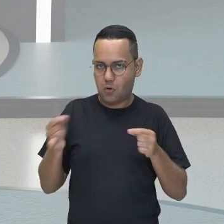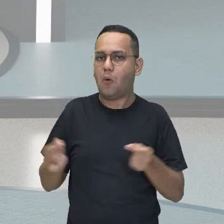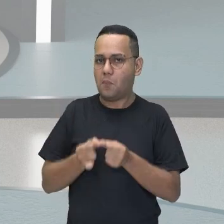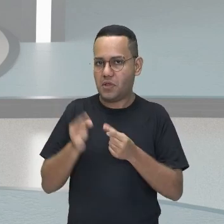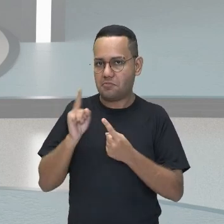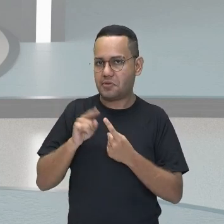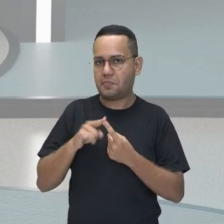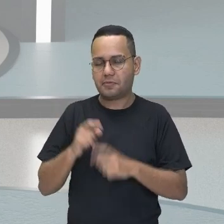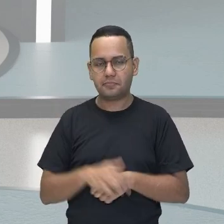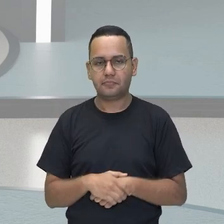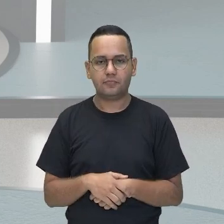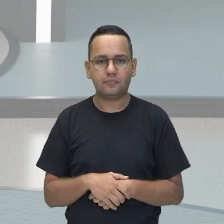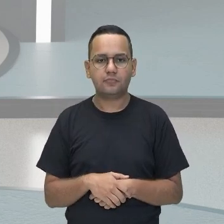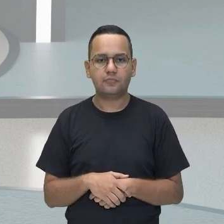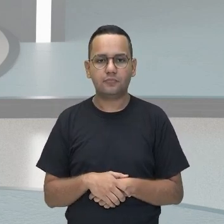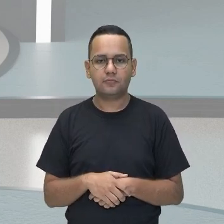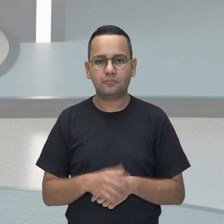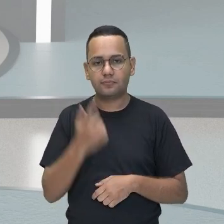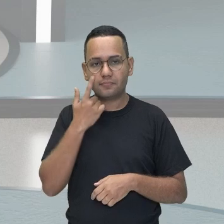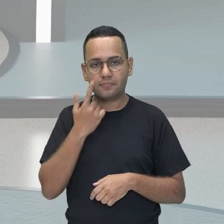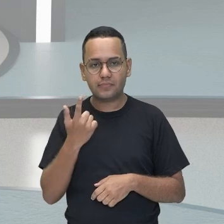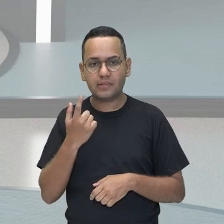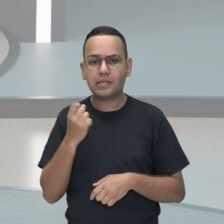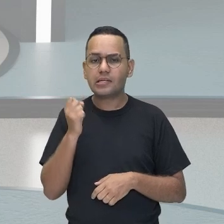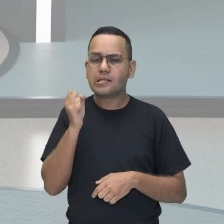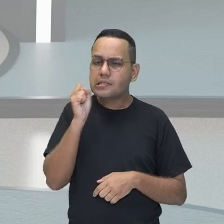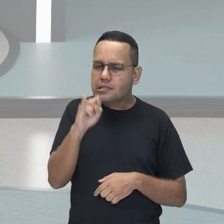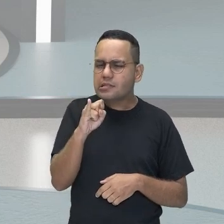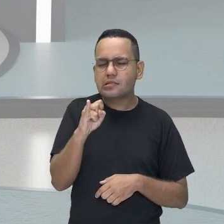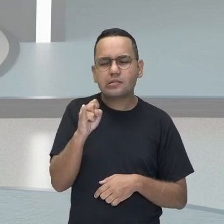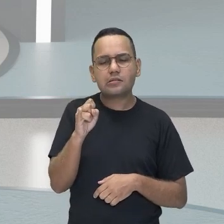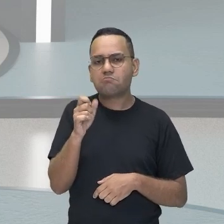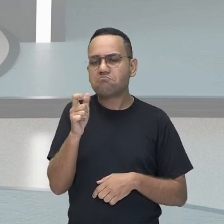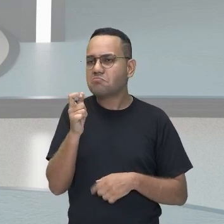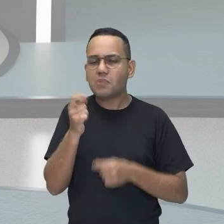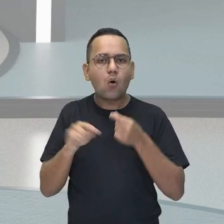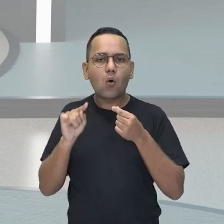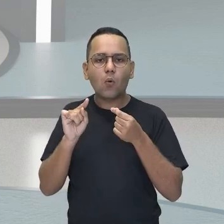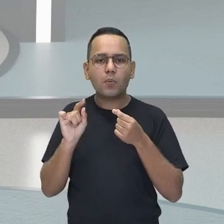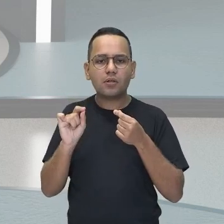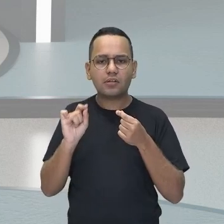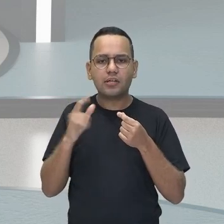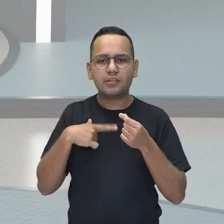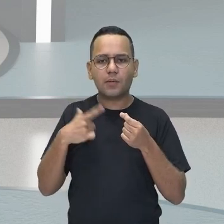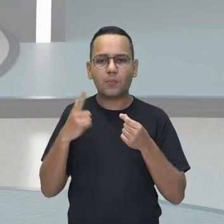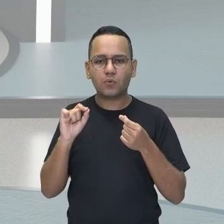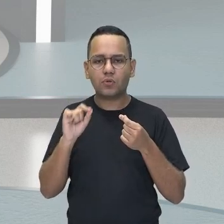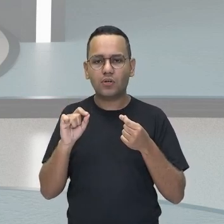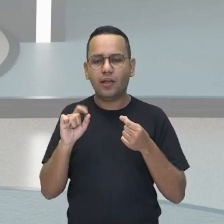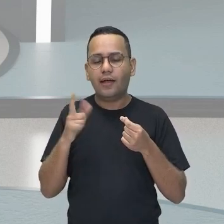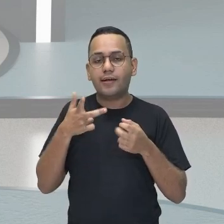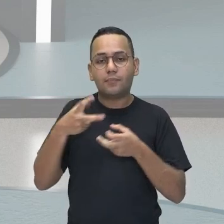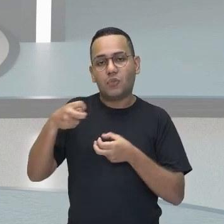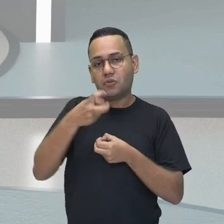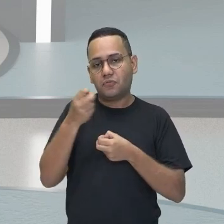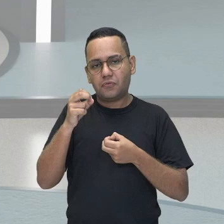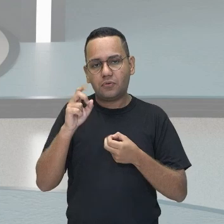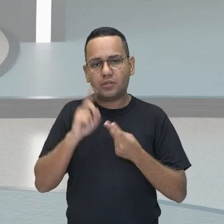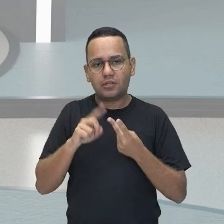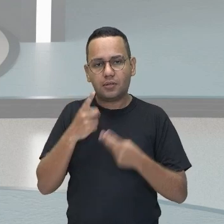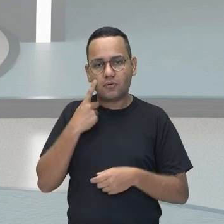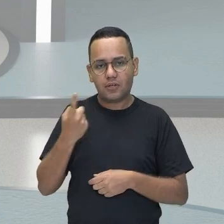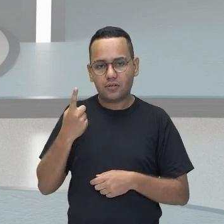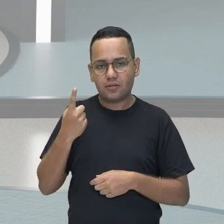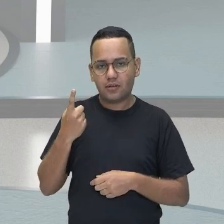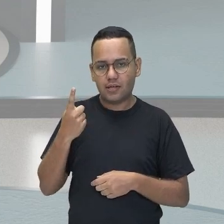E aí, quando ela não é tão correta, a gente vai ter o desvio postural, que a gente vai caracterizar aí a pisada pronada